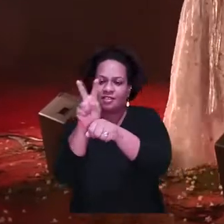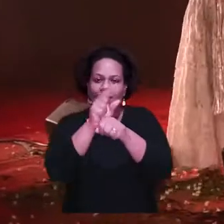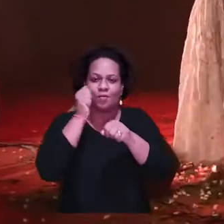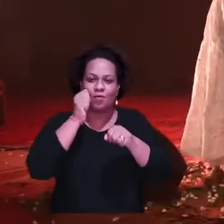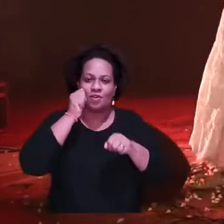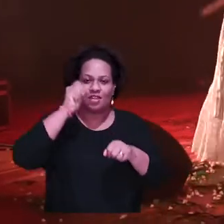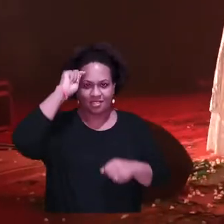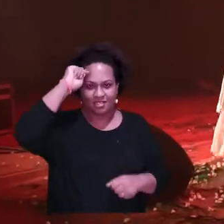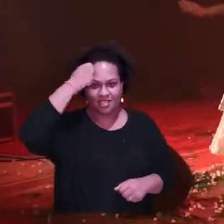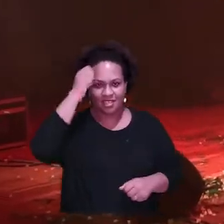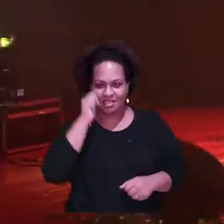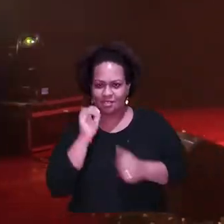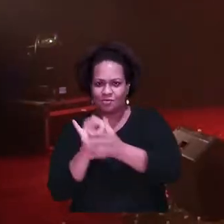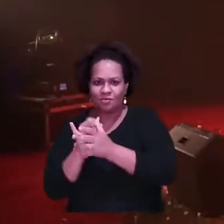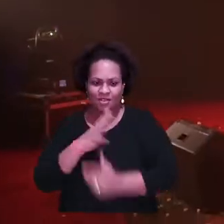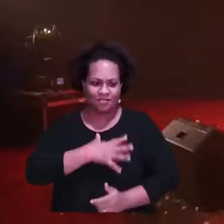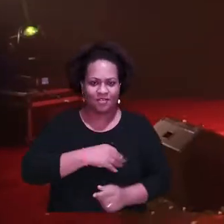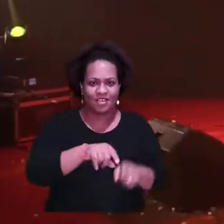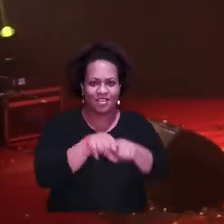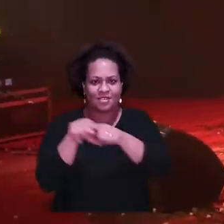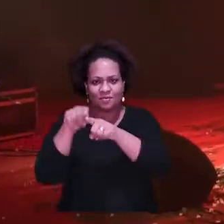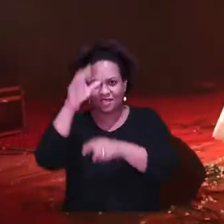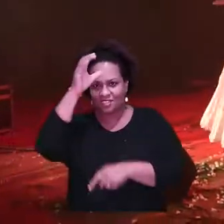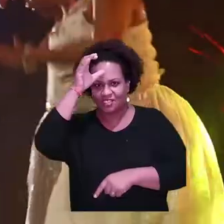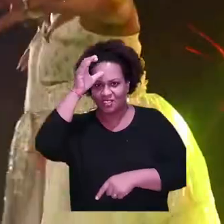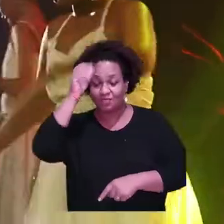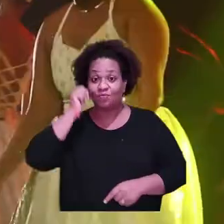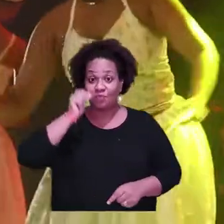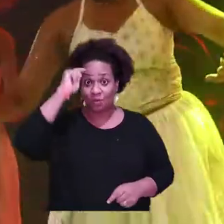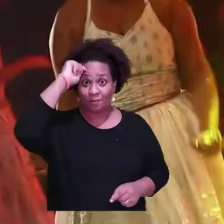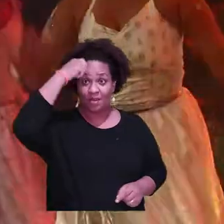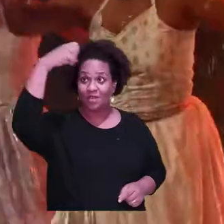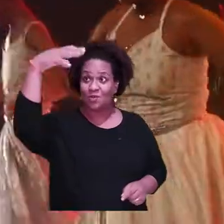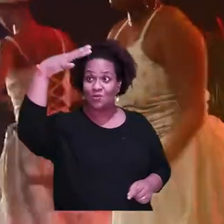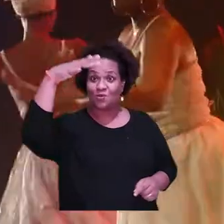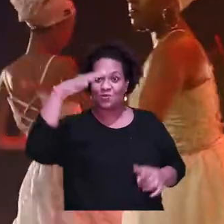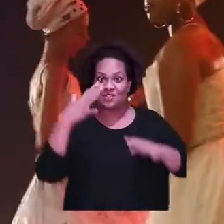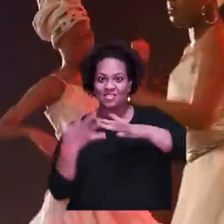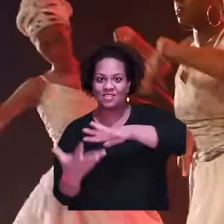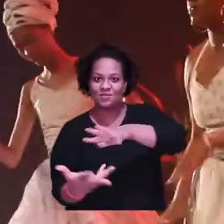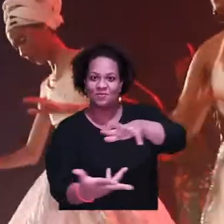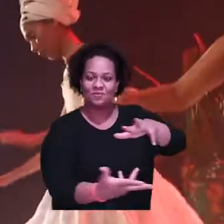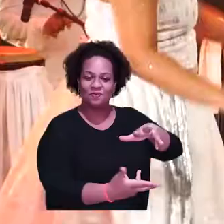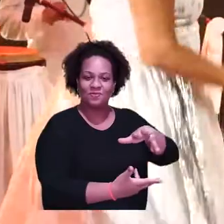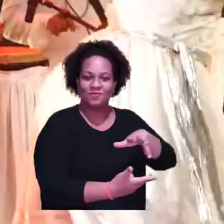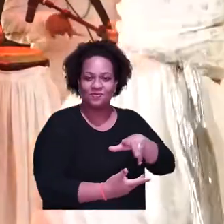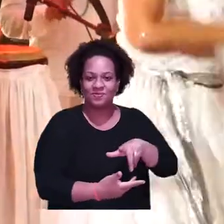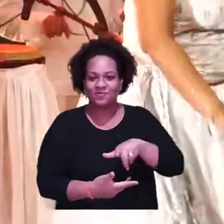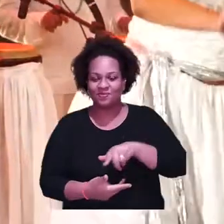Quantas colheres nossas filhas irmãs nossas tias a mulher presa e a luz do